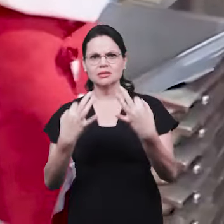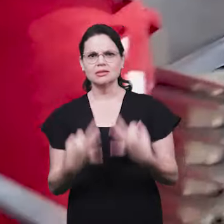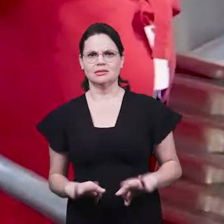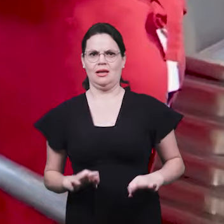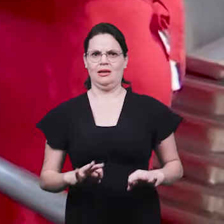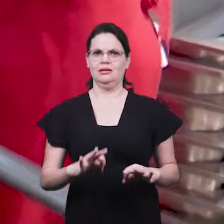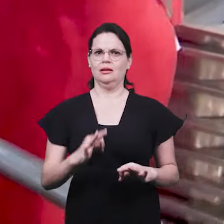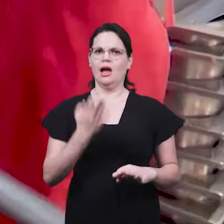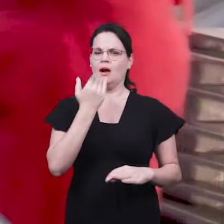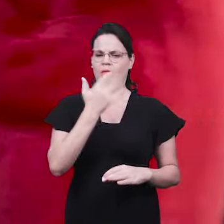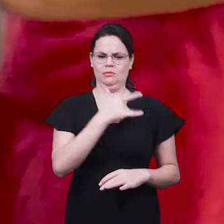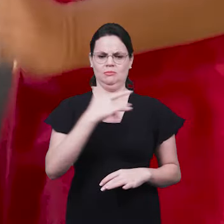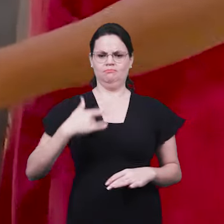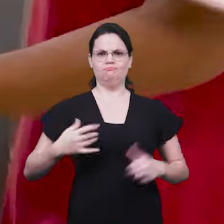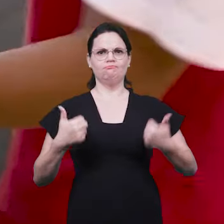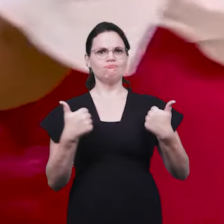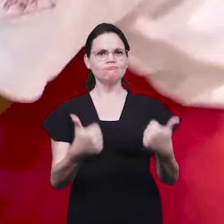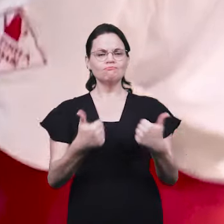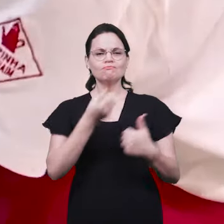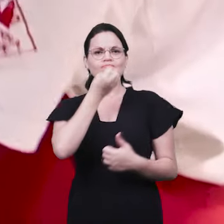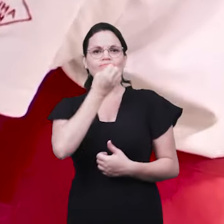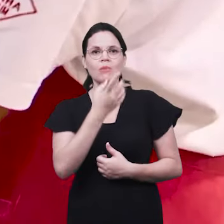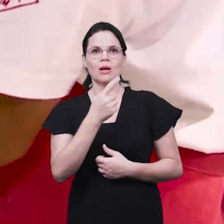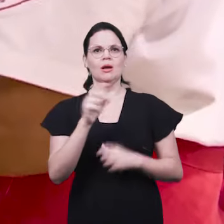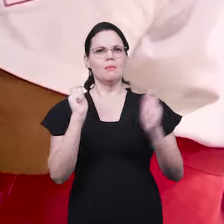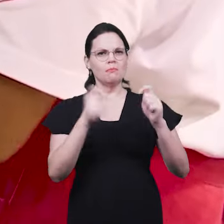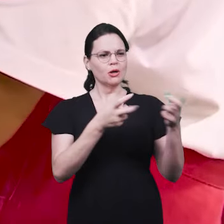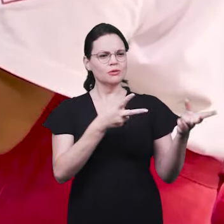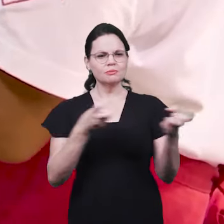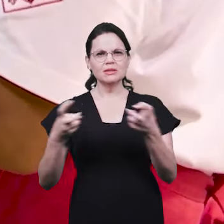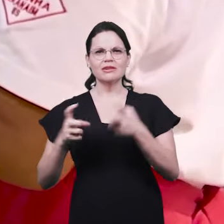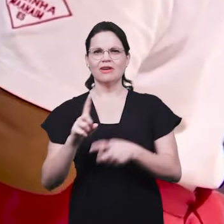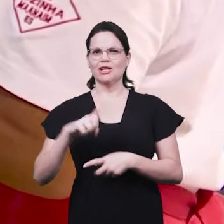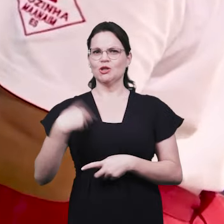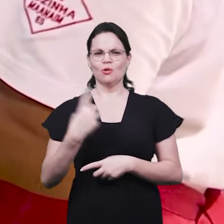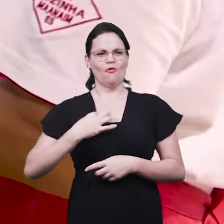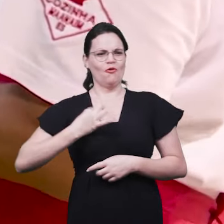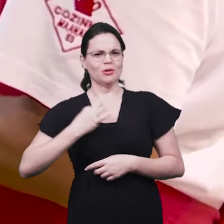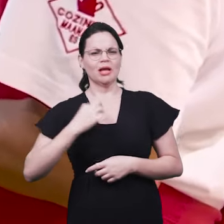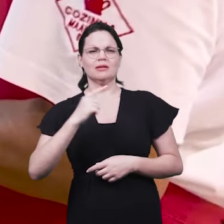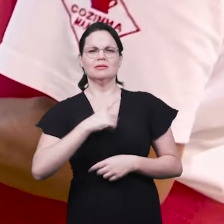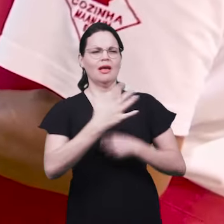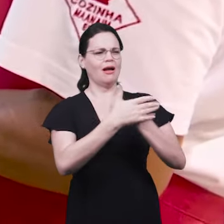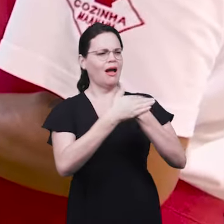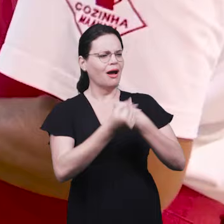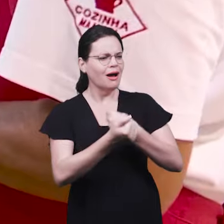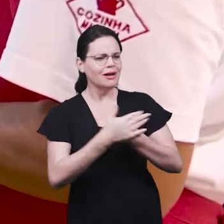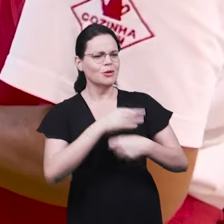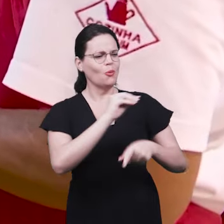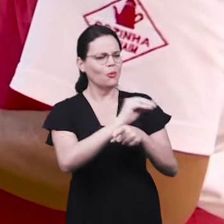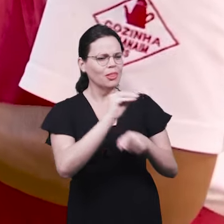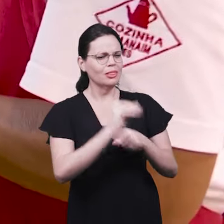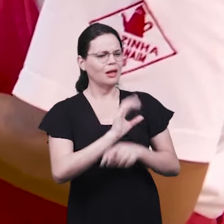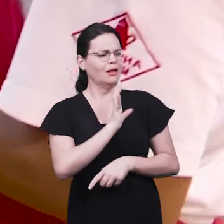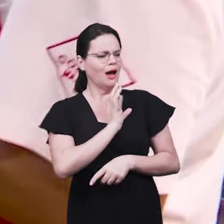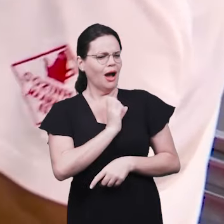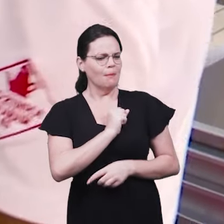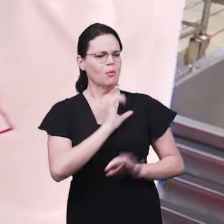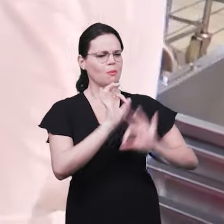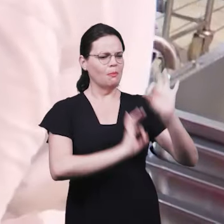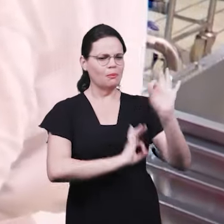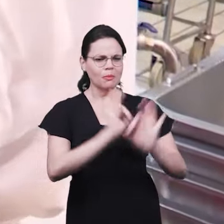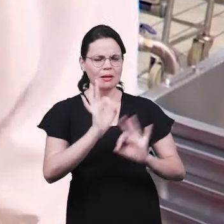com alimentação sadia, que é preparado. Você pode observar com todo carinho, com todo zelo, com todo amor, respeitando normas